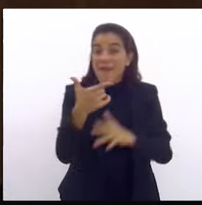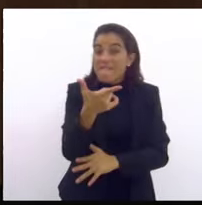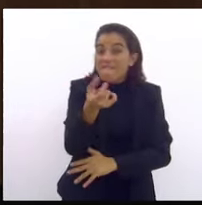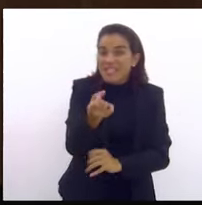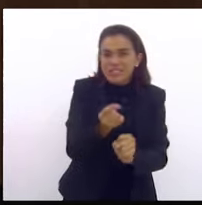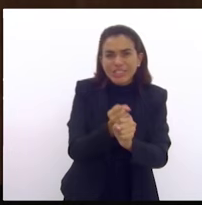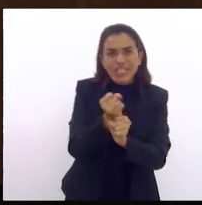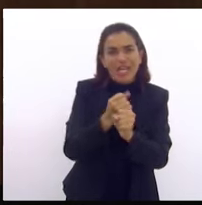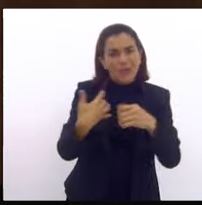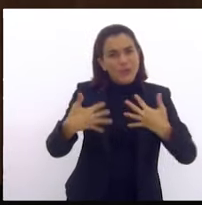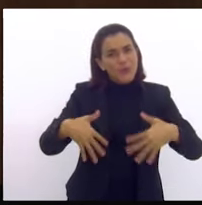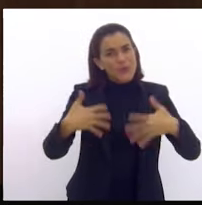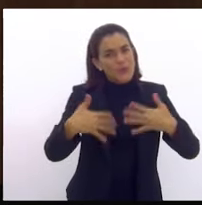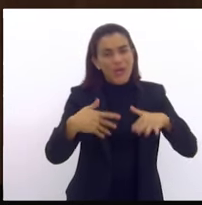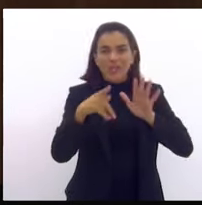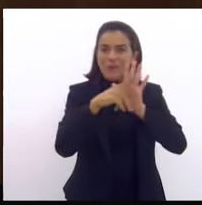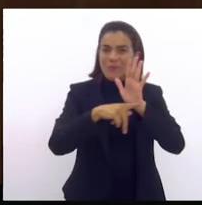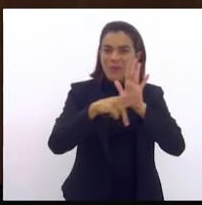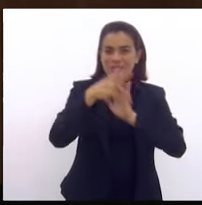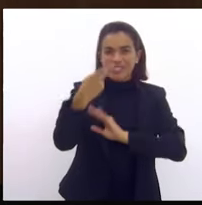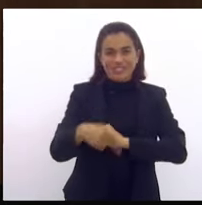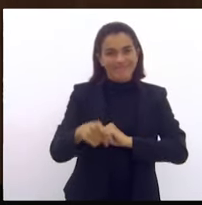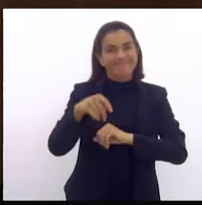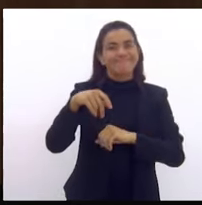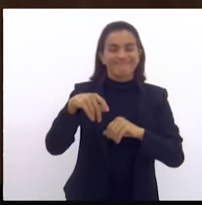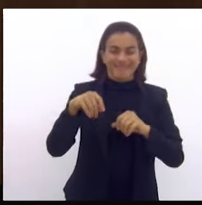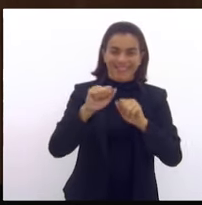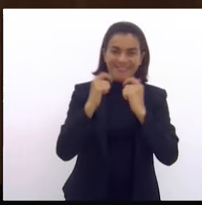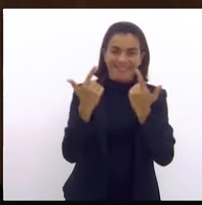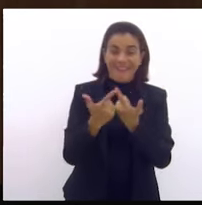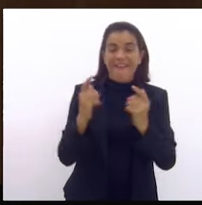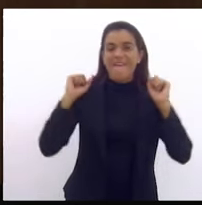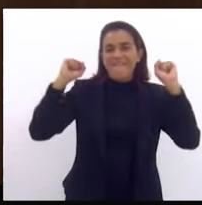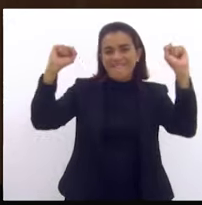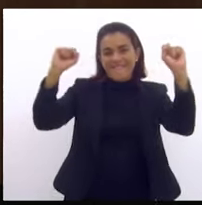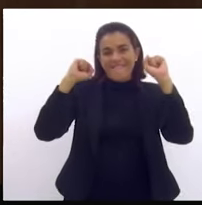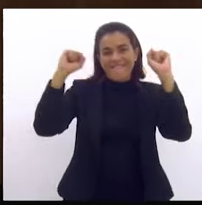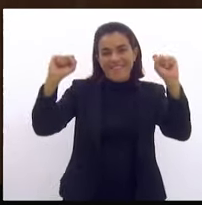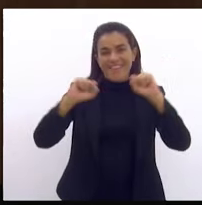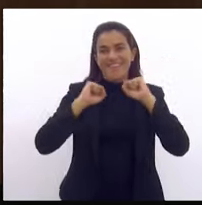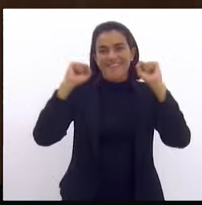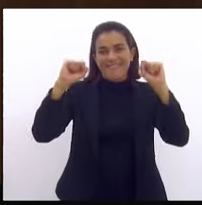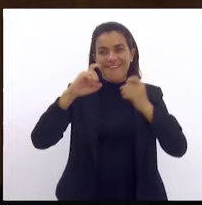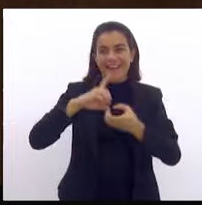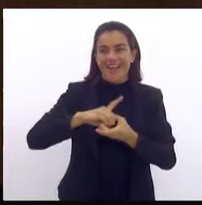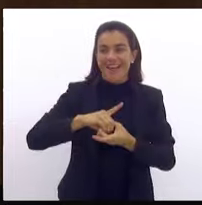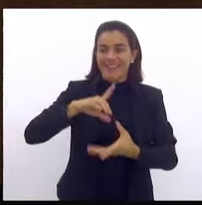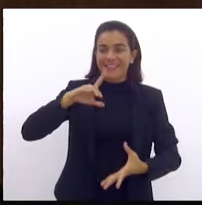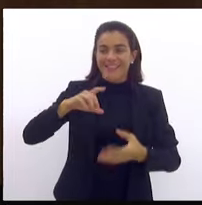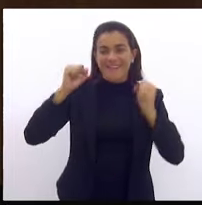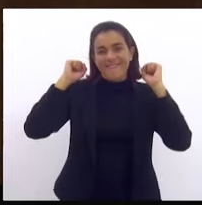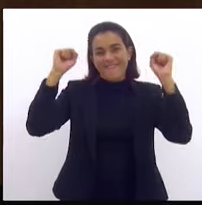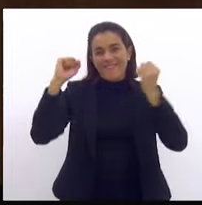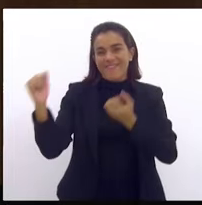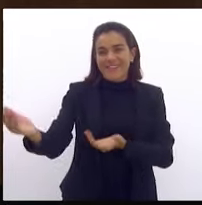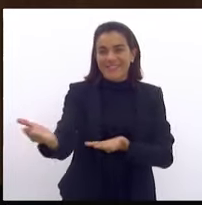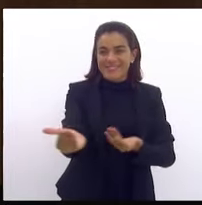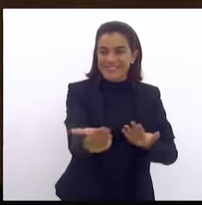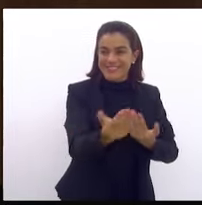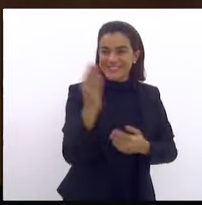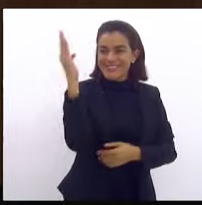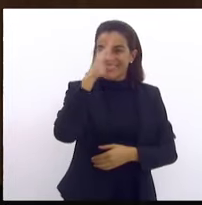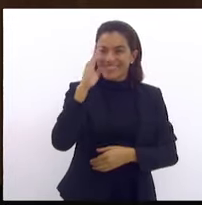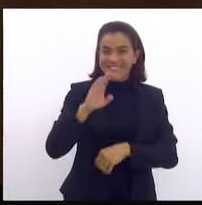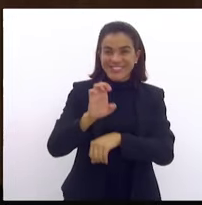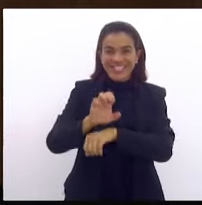anos desse projeto aqui na casa. Viva a democracia e viva a nossa juventude brasileira e do nosso